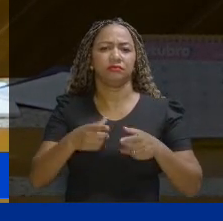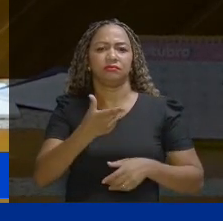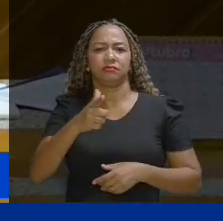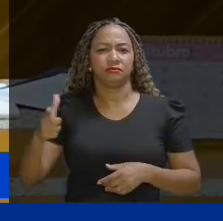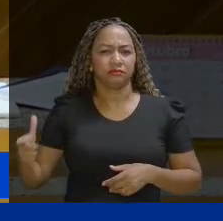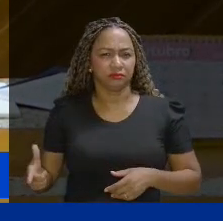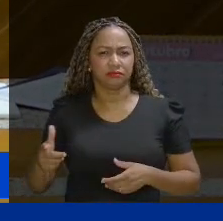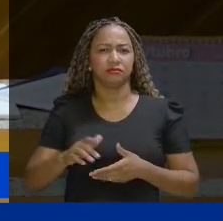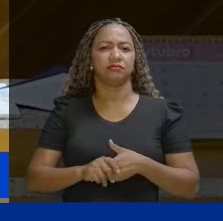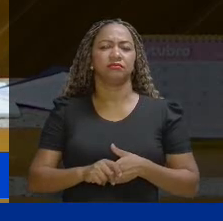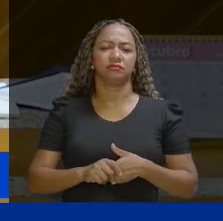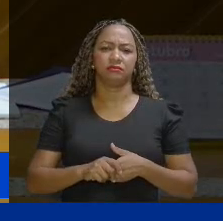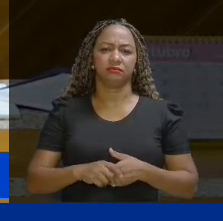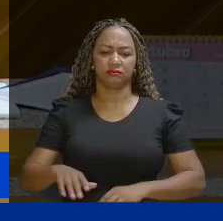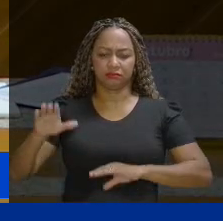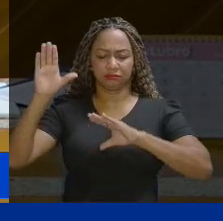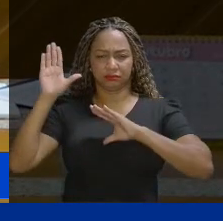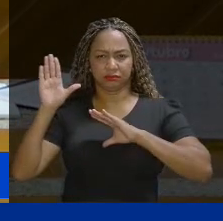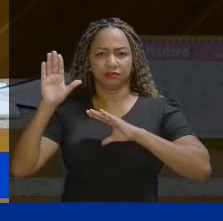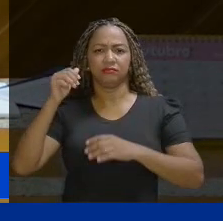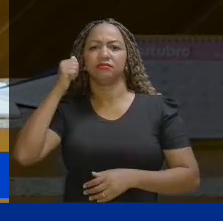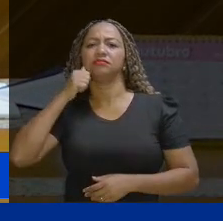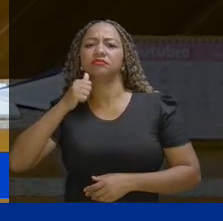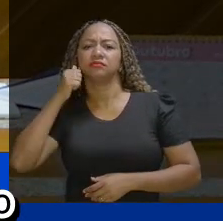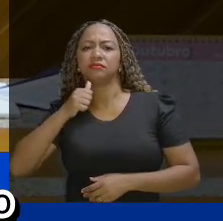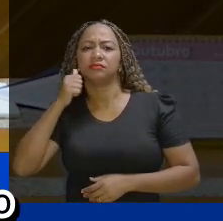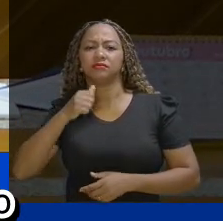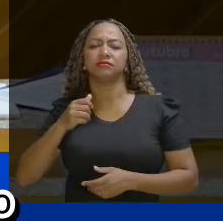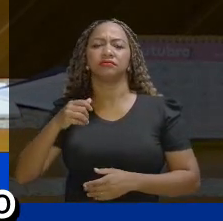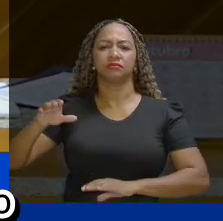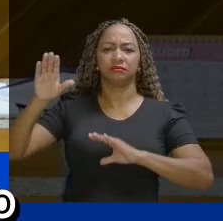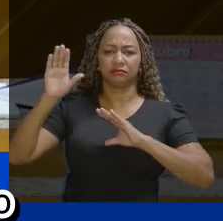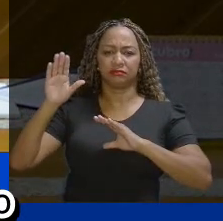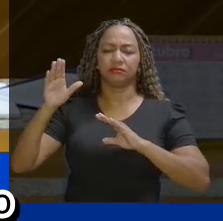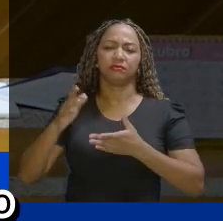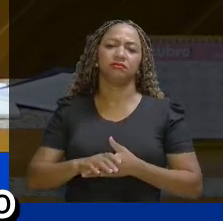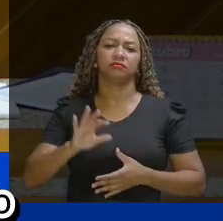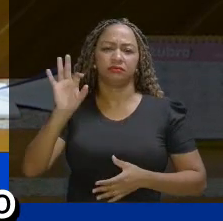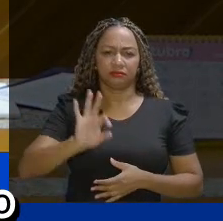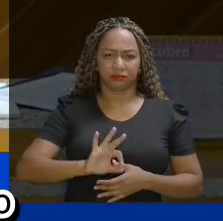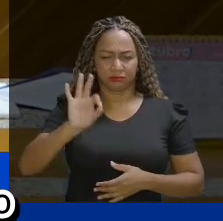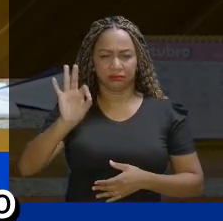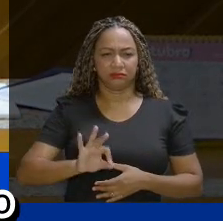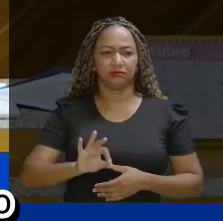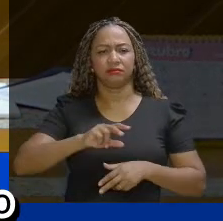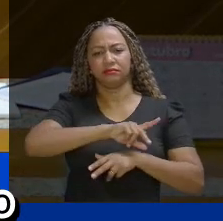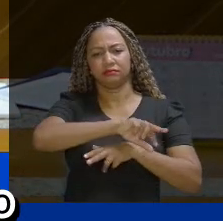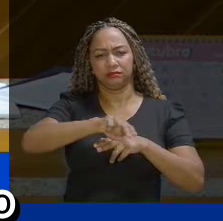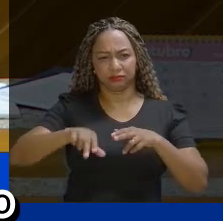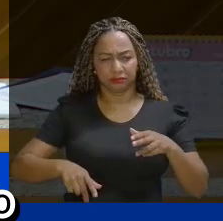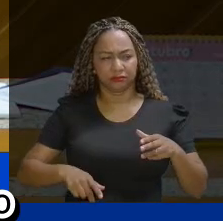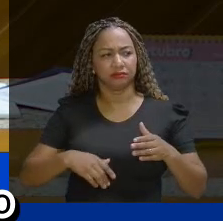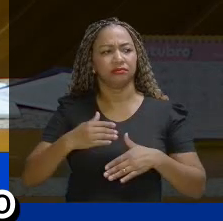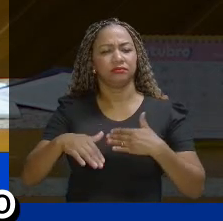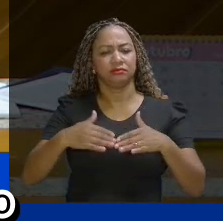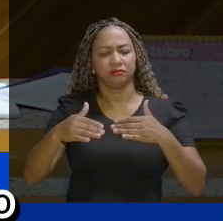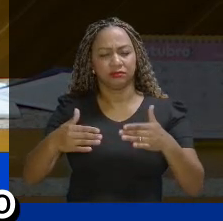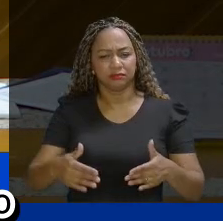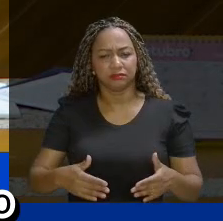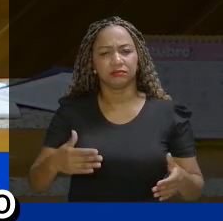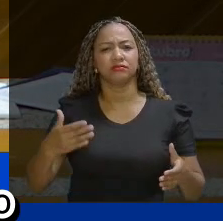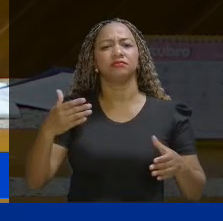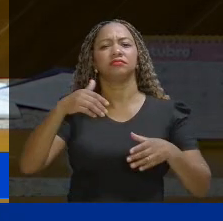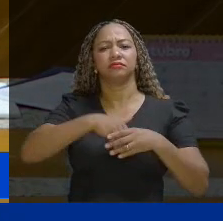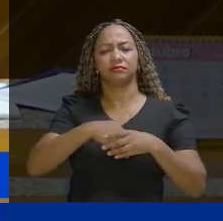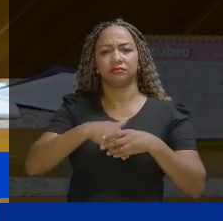que não houve lançamento de candidaturas femininas, que se manteve o percentual no gênero durante todo o processo eleitoral, que Maria